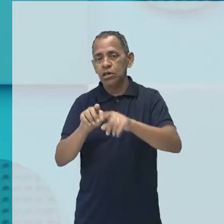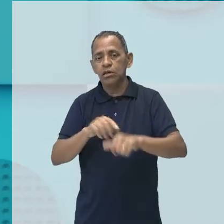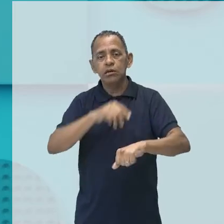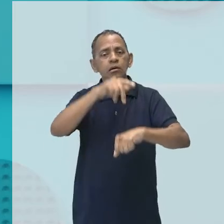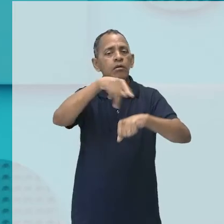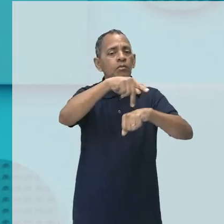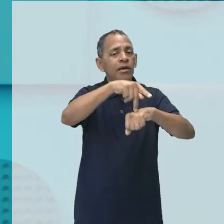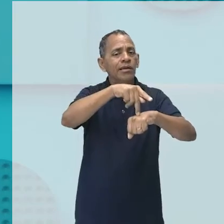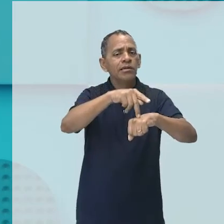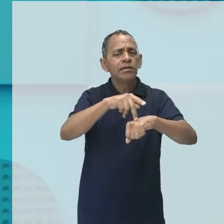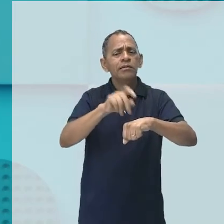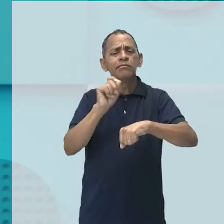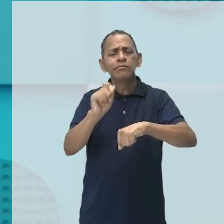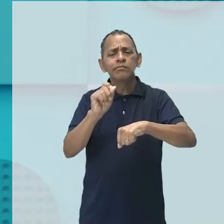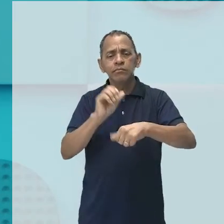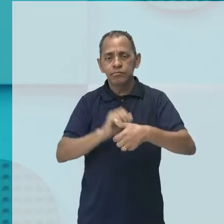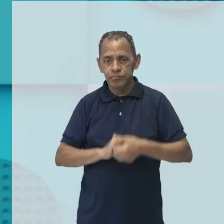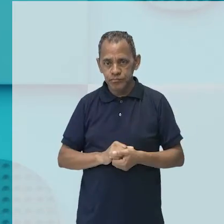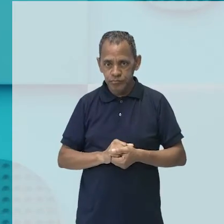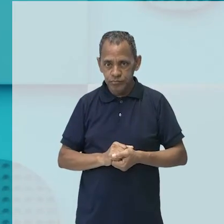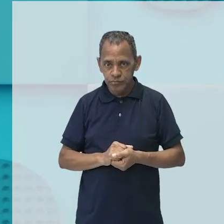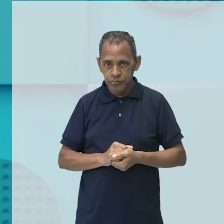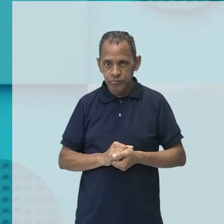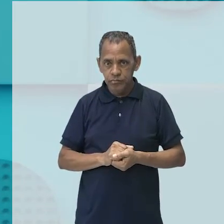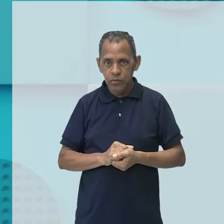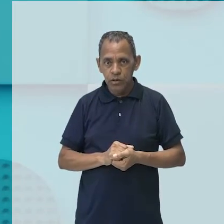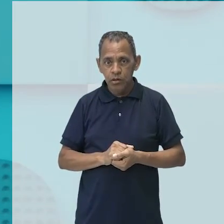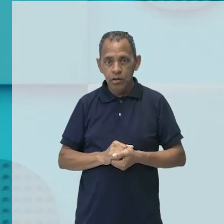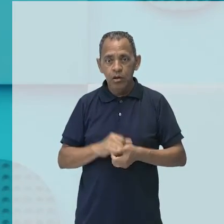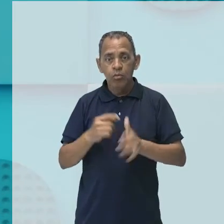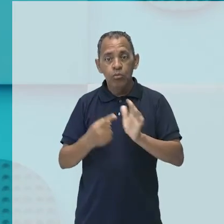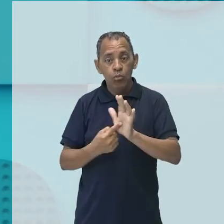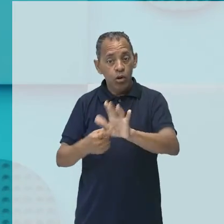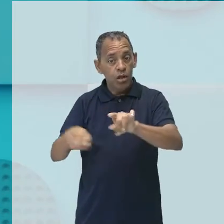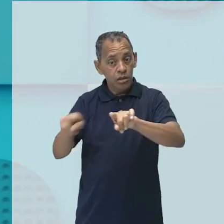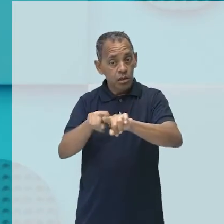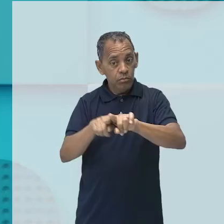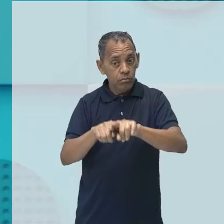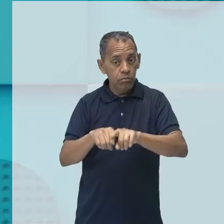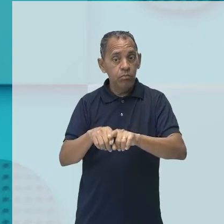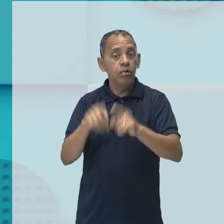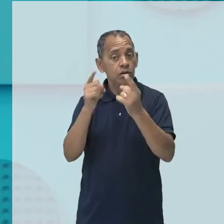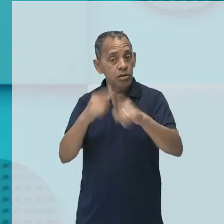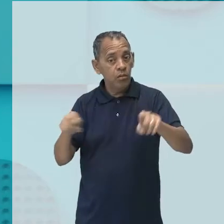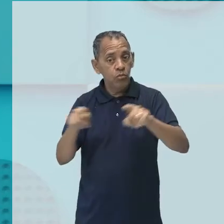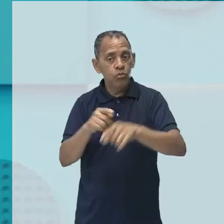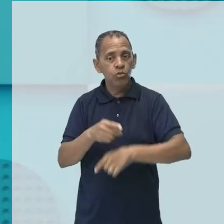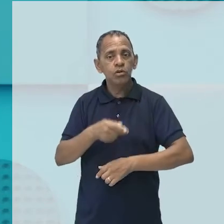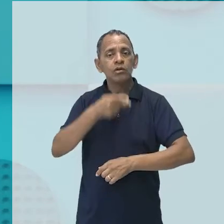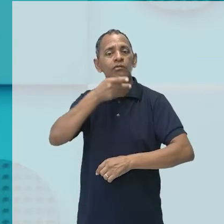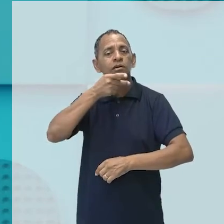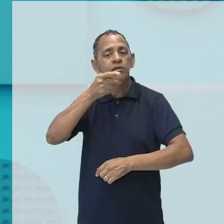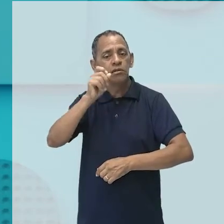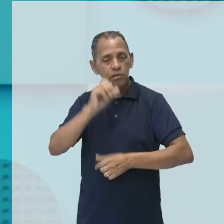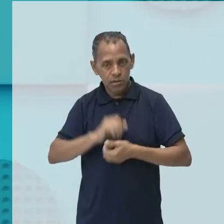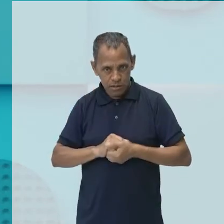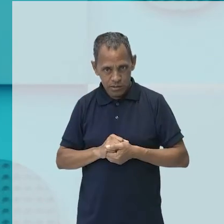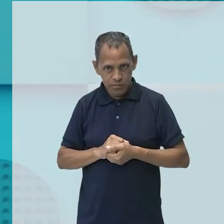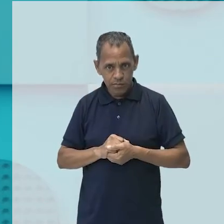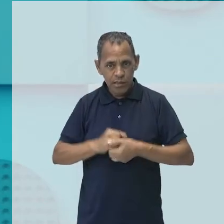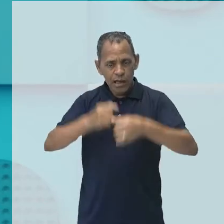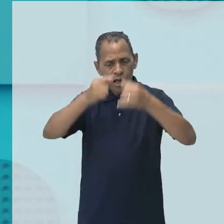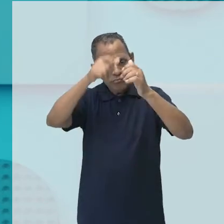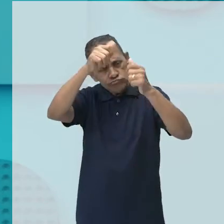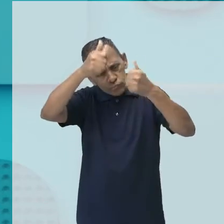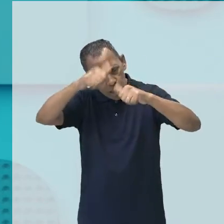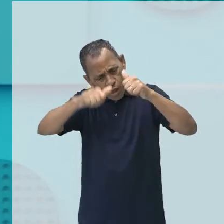é esse? E eu trouxe também essa música como narração para vocês fazerem também essa análise crítica. Será que ela